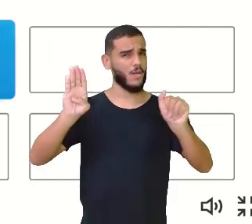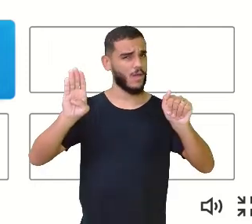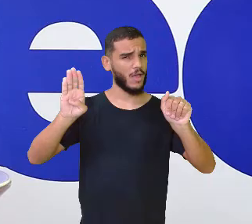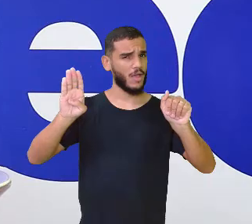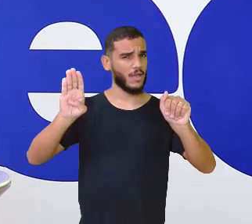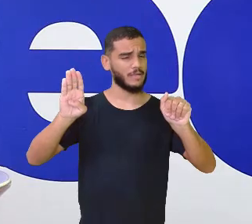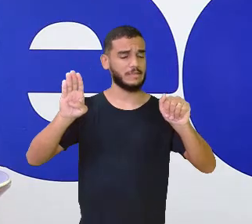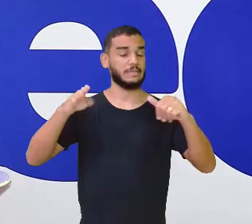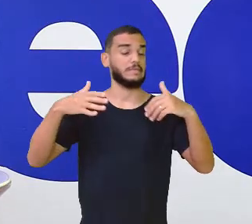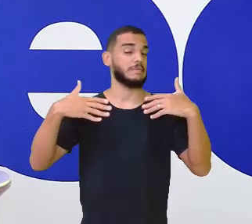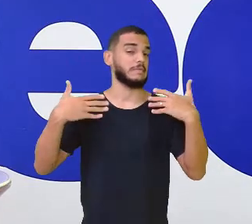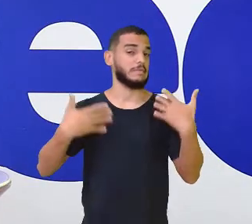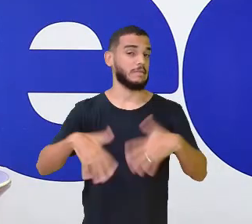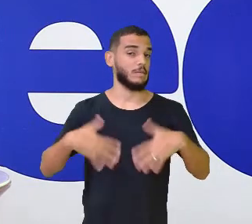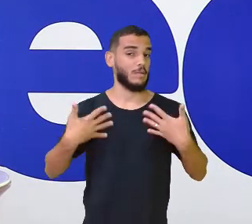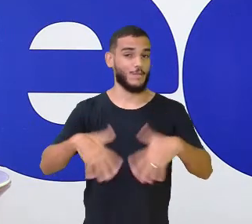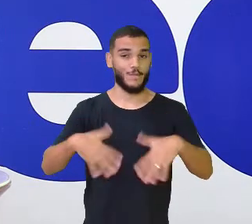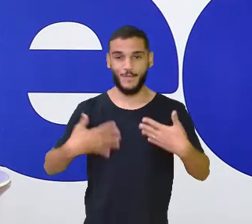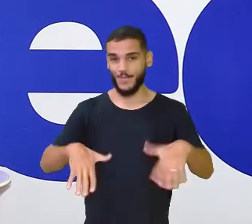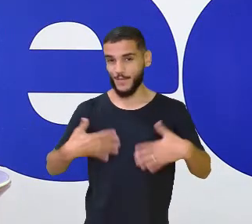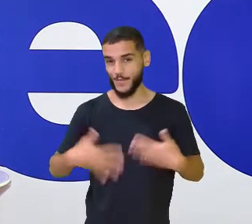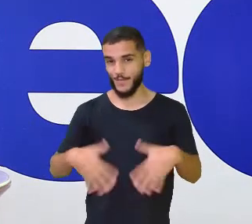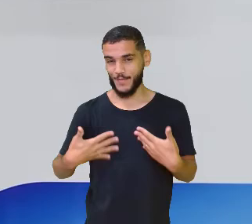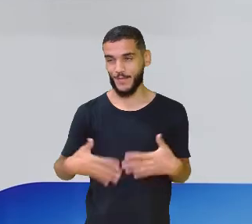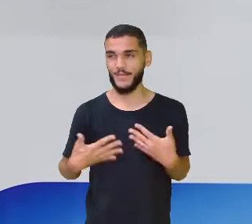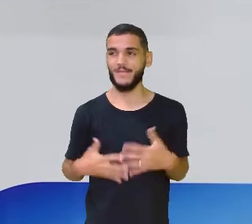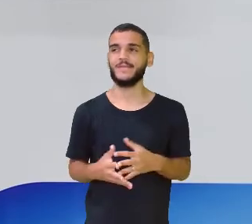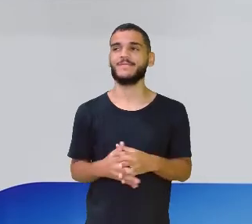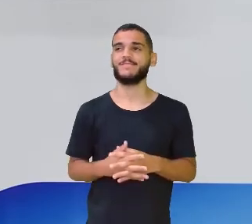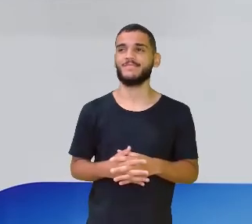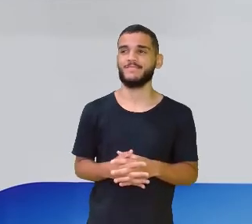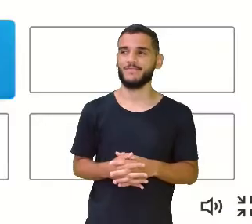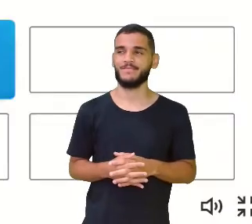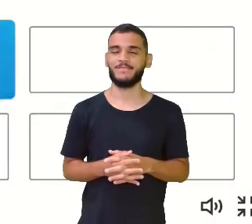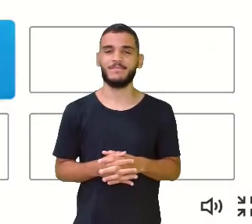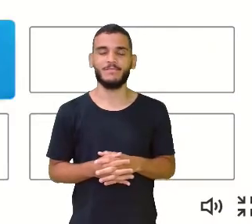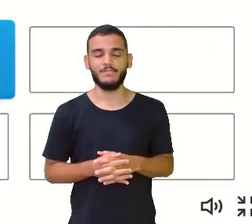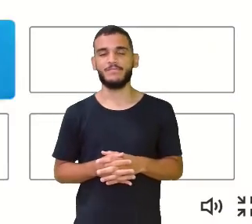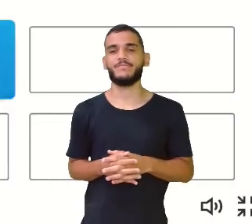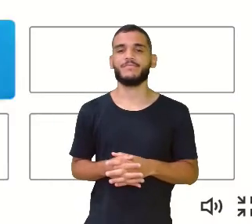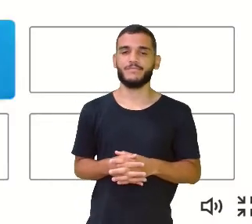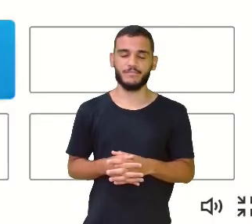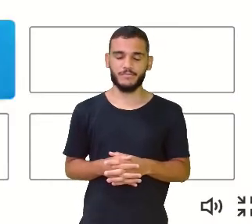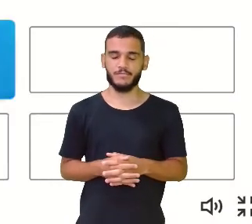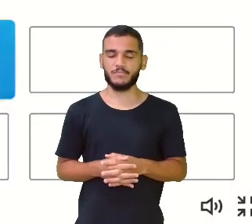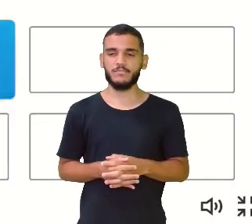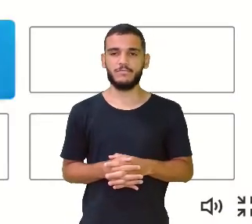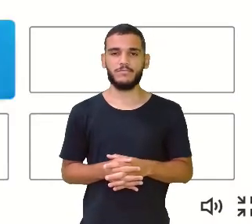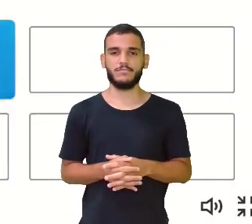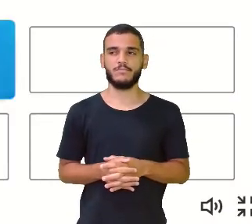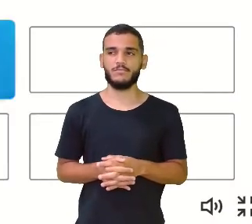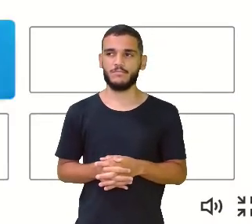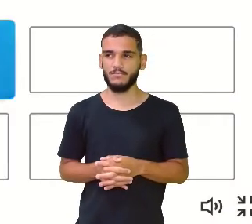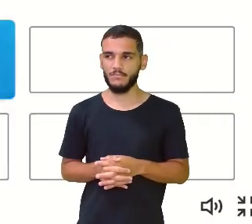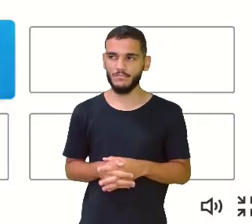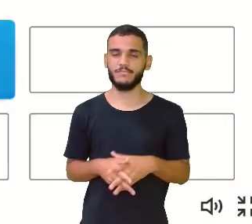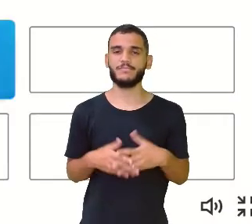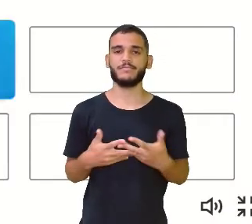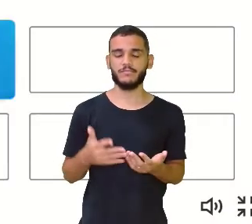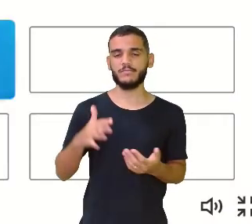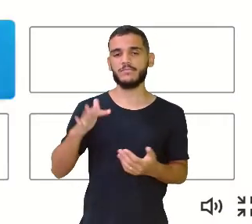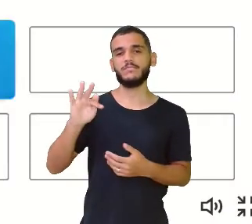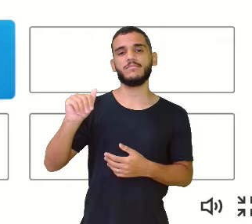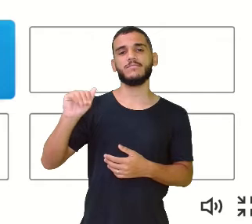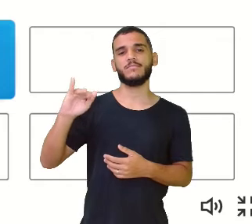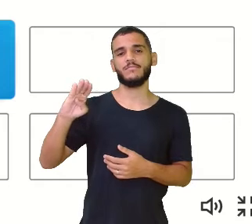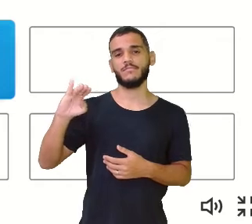minha gente? B ou A, por favor, me dá a resposta. Yasmin disse que era B. O Fábio chegou por aqui e disse que era